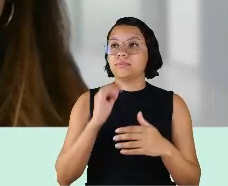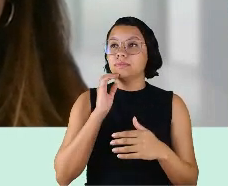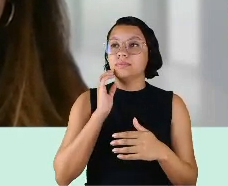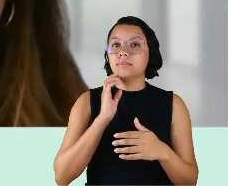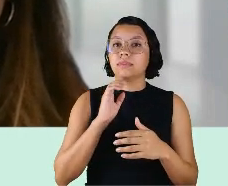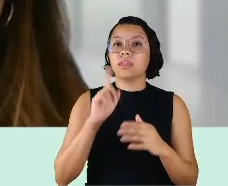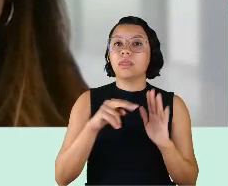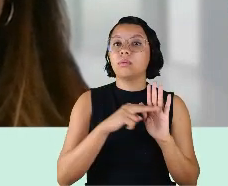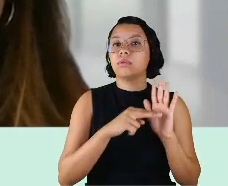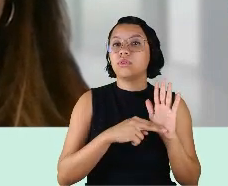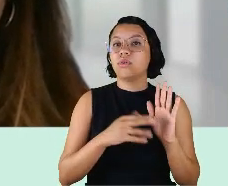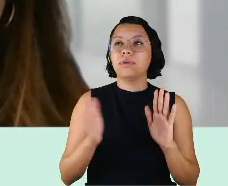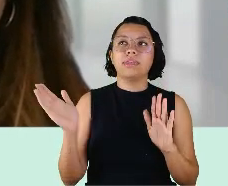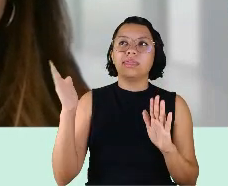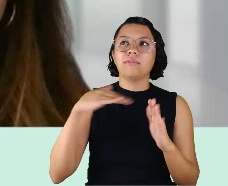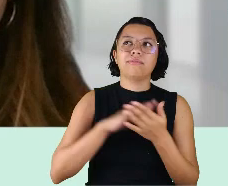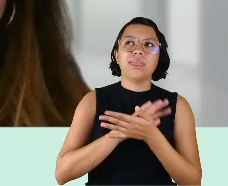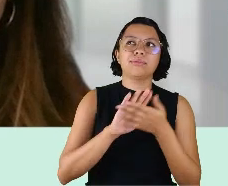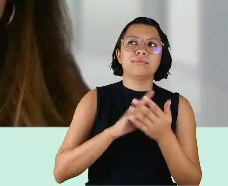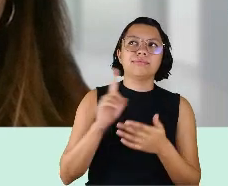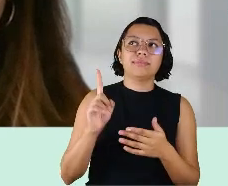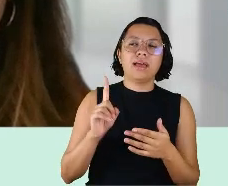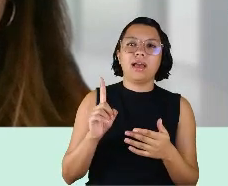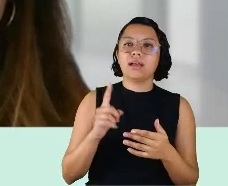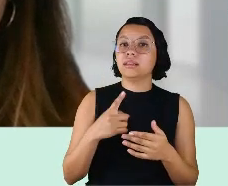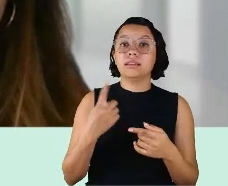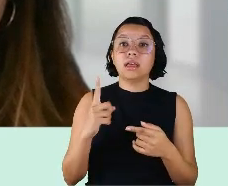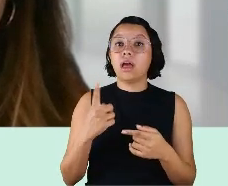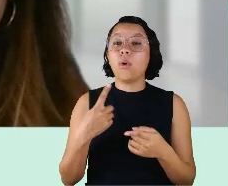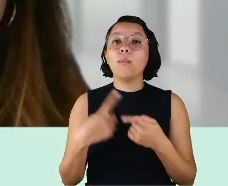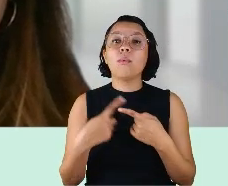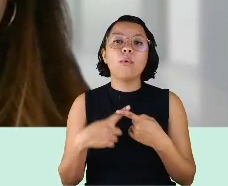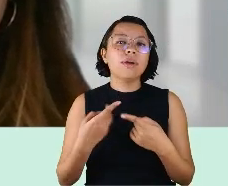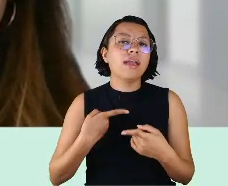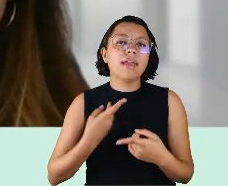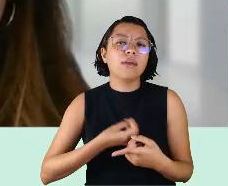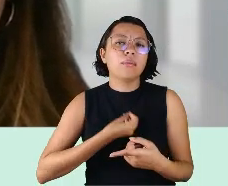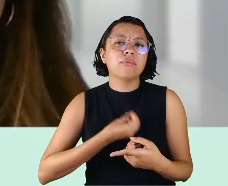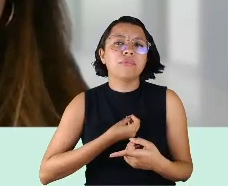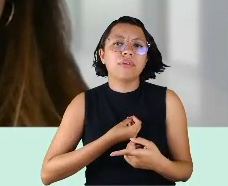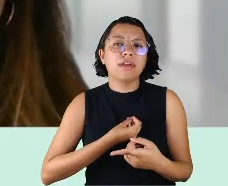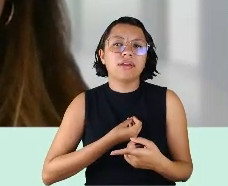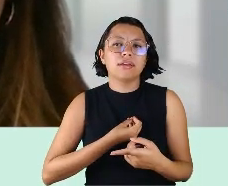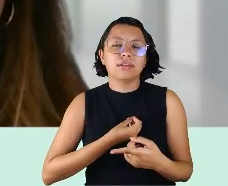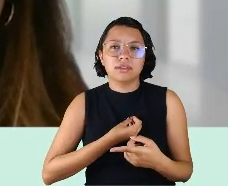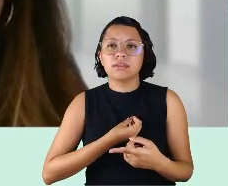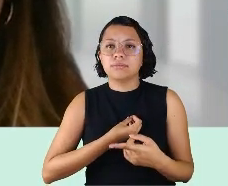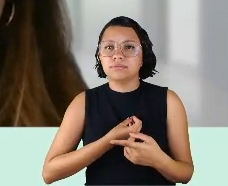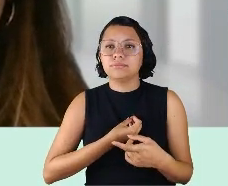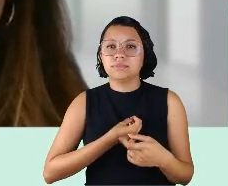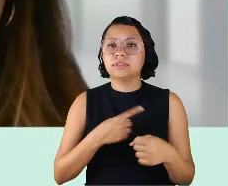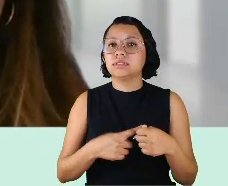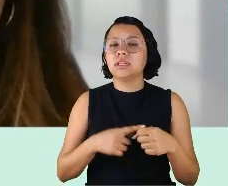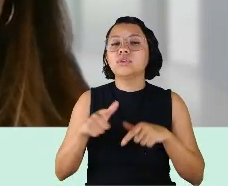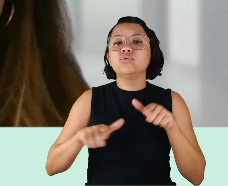é uma norma que não veio do nada, né? Por que eu tenho que residir na subseção onde eu